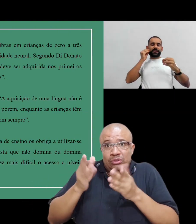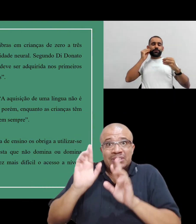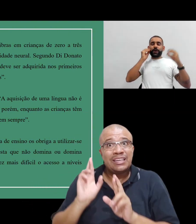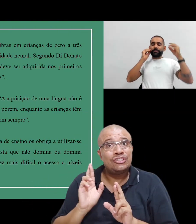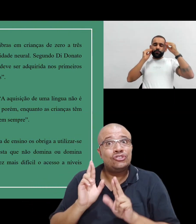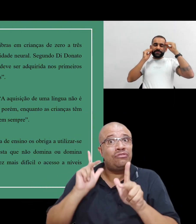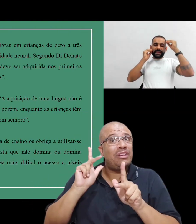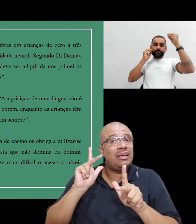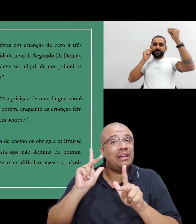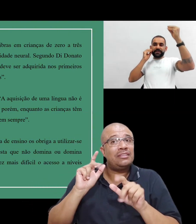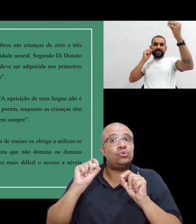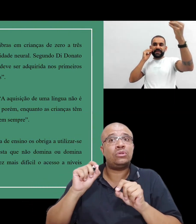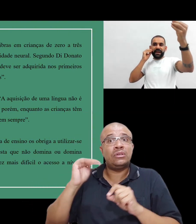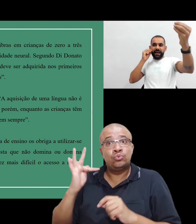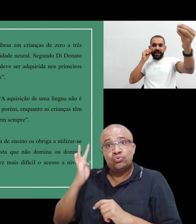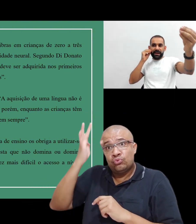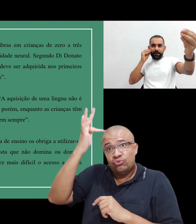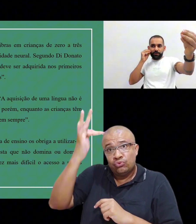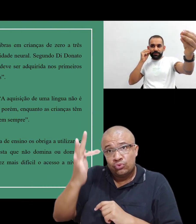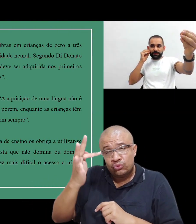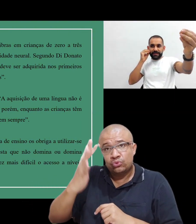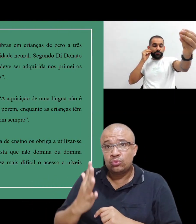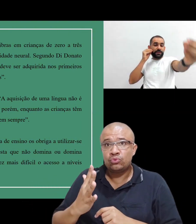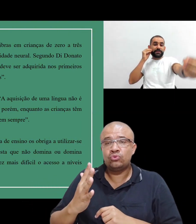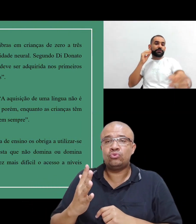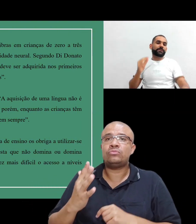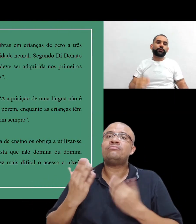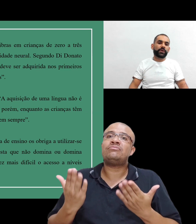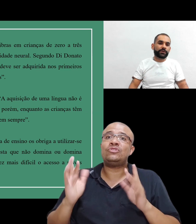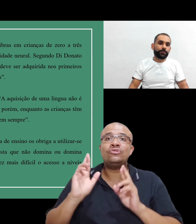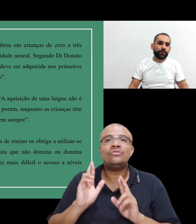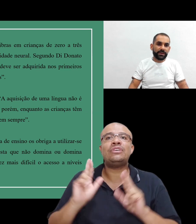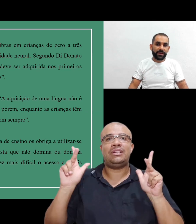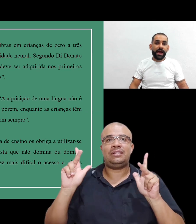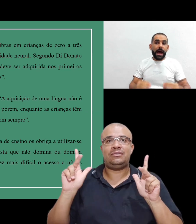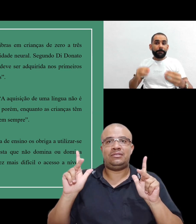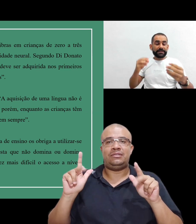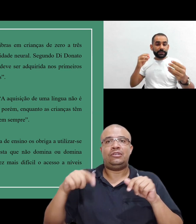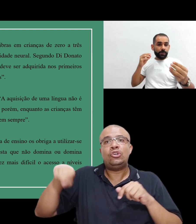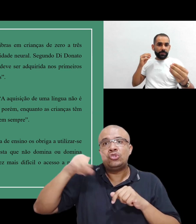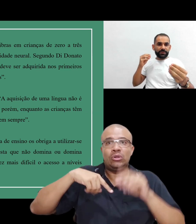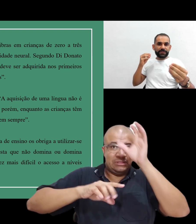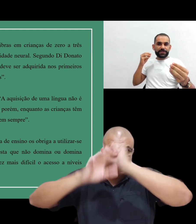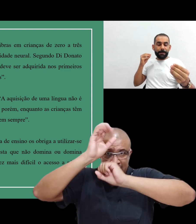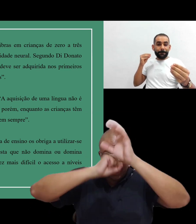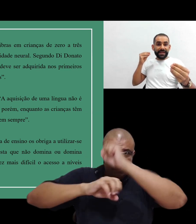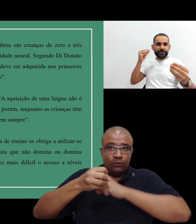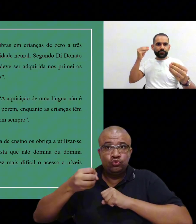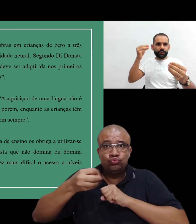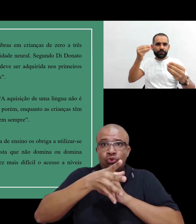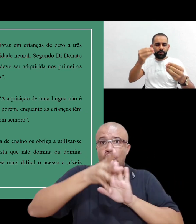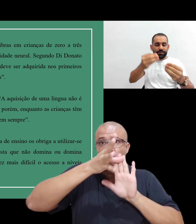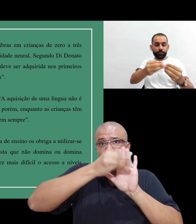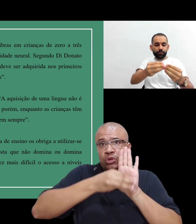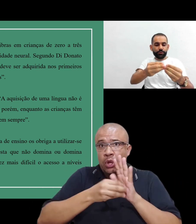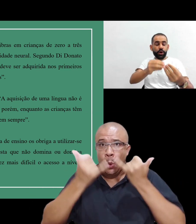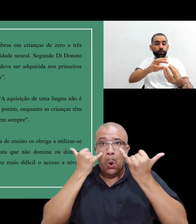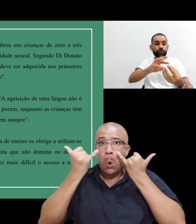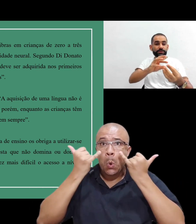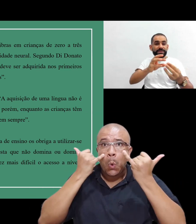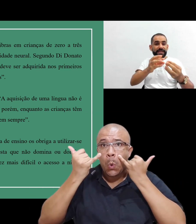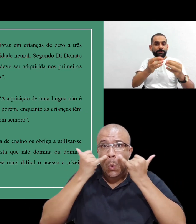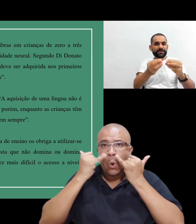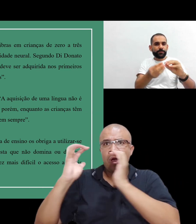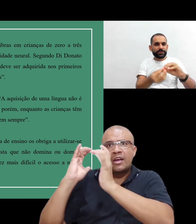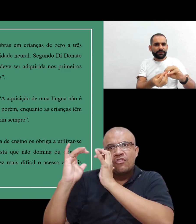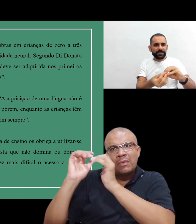hoje não é o cérebro daqui até o final do ano. Por quê? A partir do momento que a gente aprende um novo conteúdo,